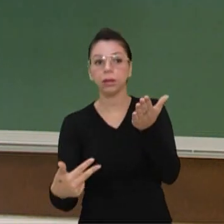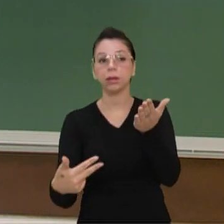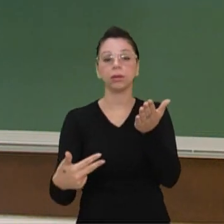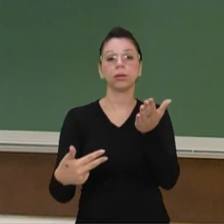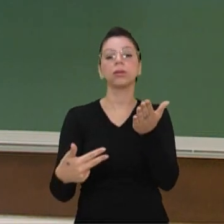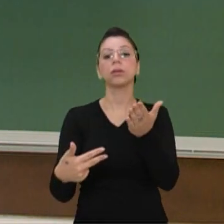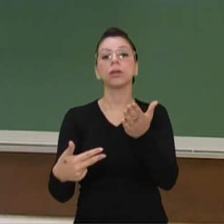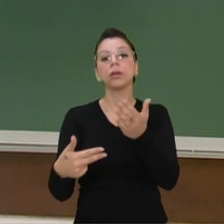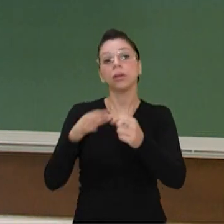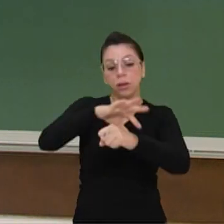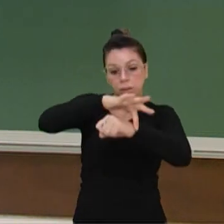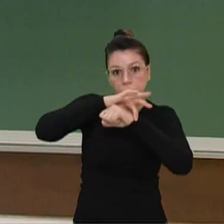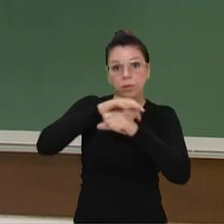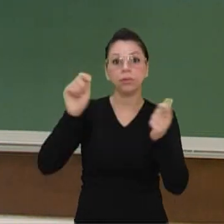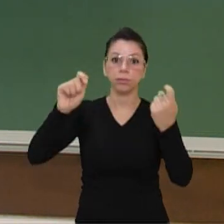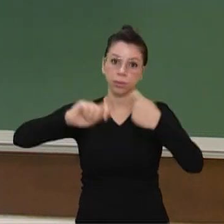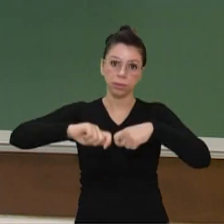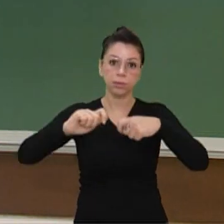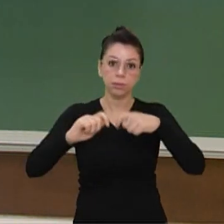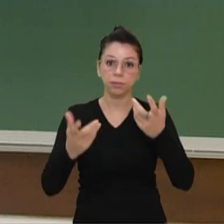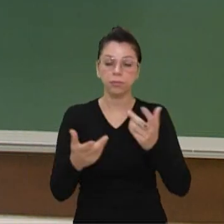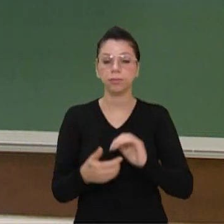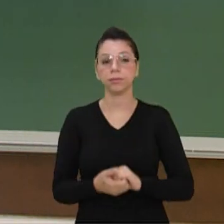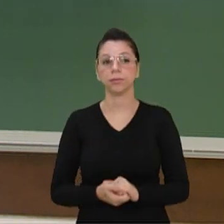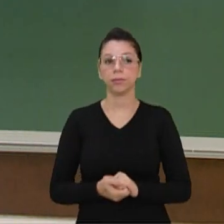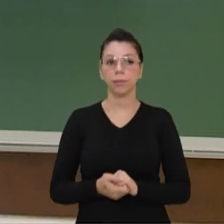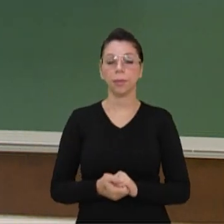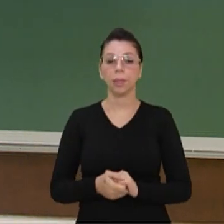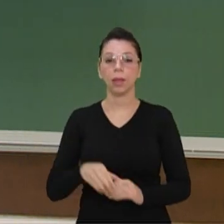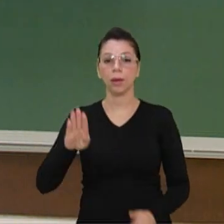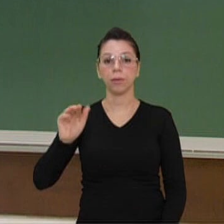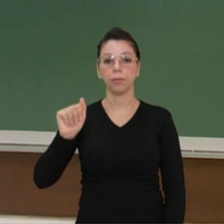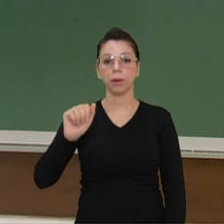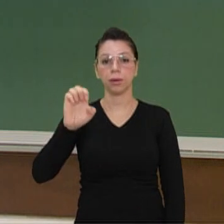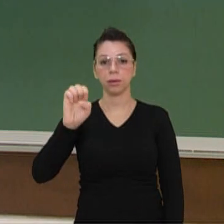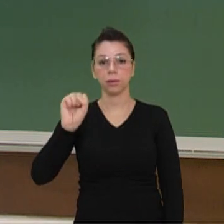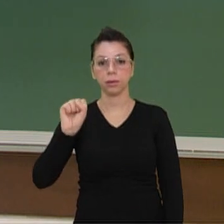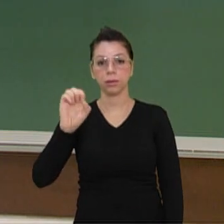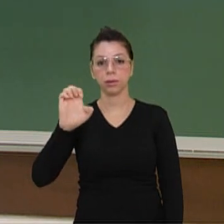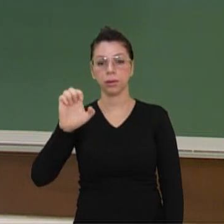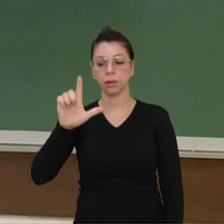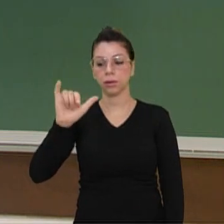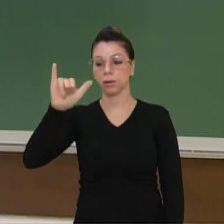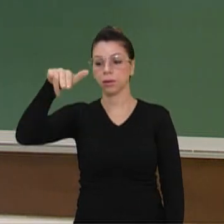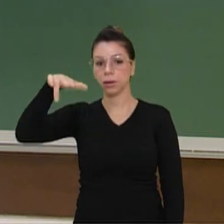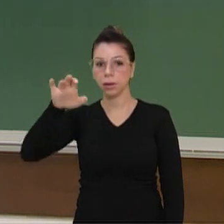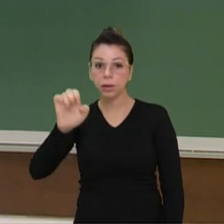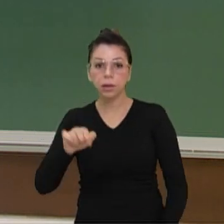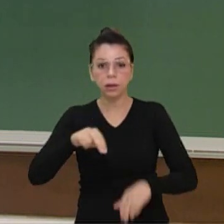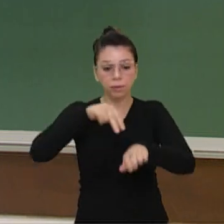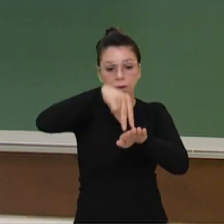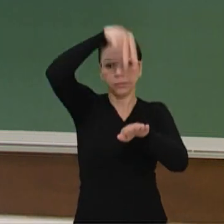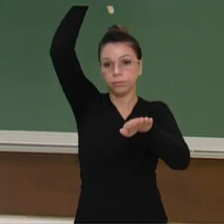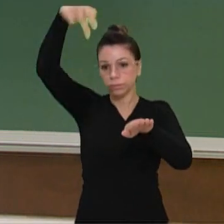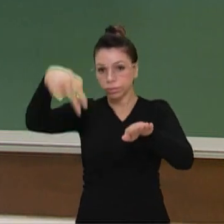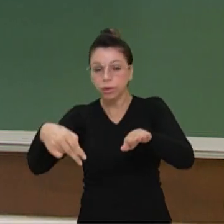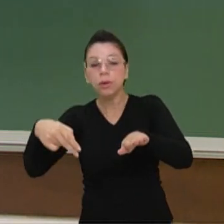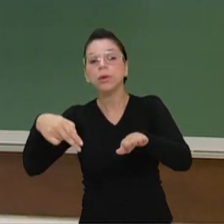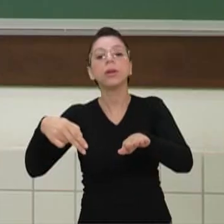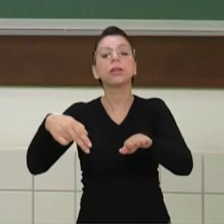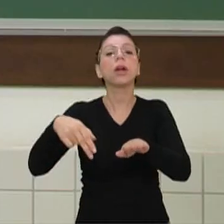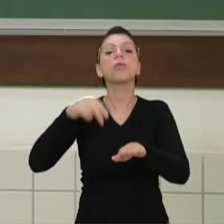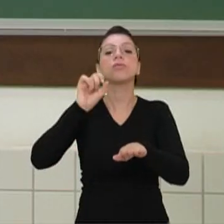o protegerá. E o baseline, nesse caso, ele vai saltar essa fita utilizando um paraquedas. Muito